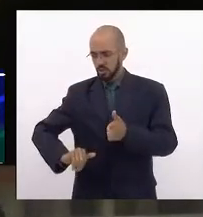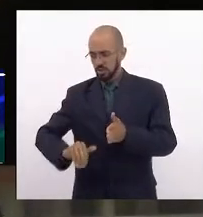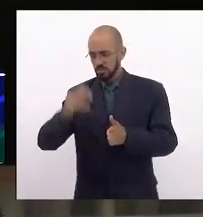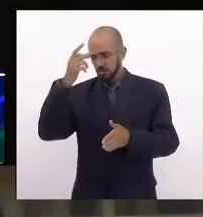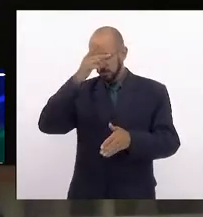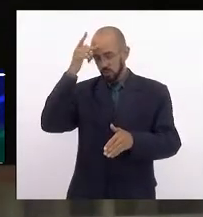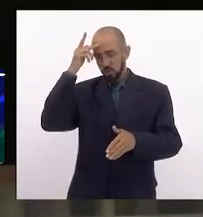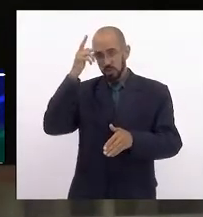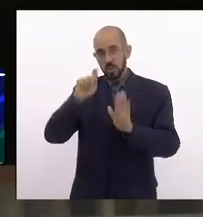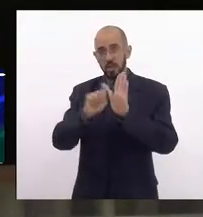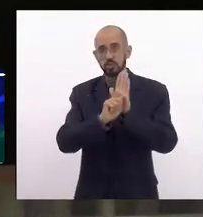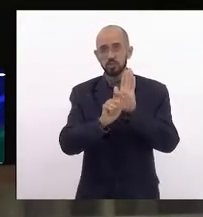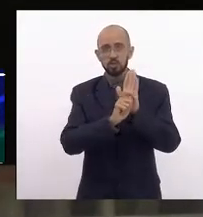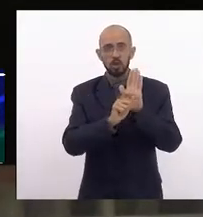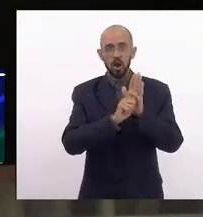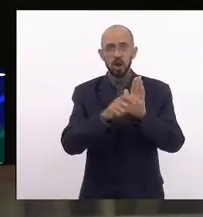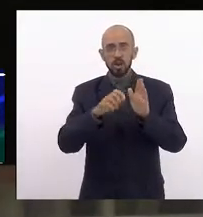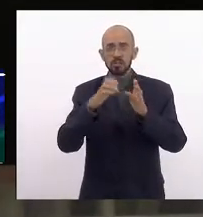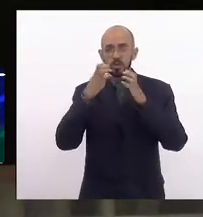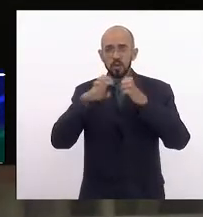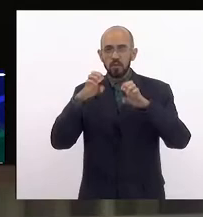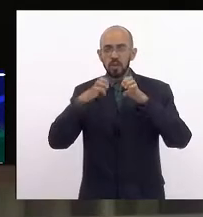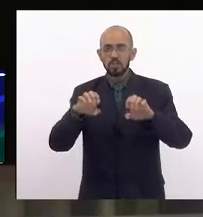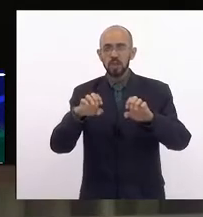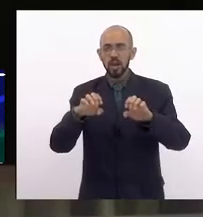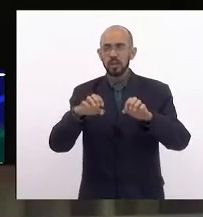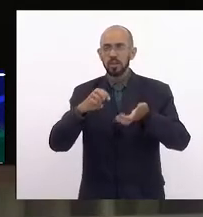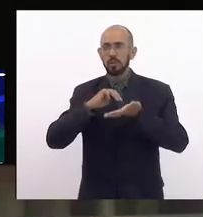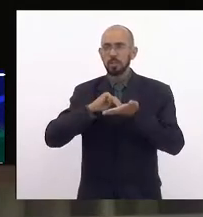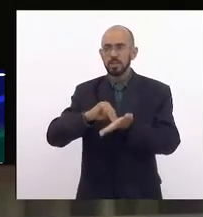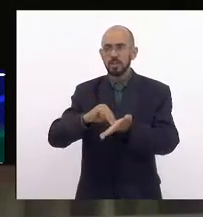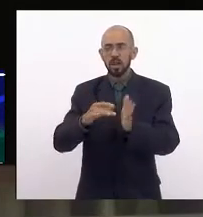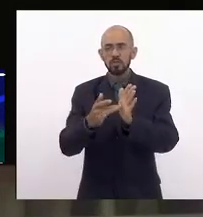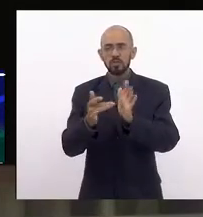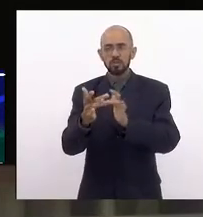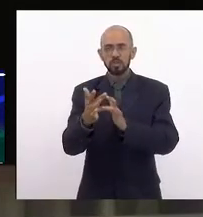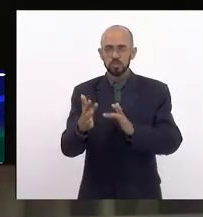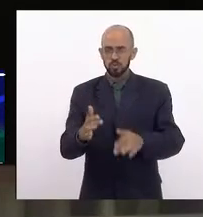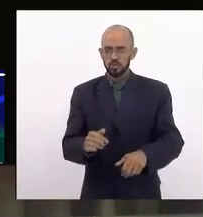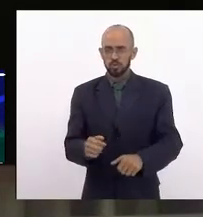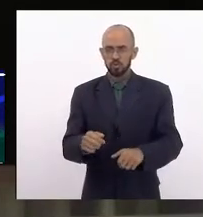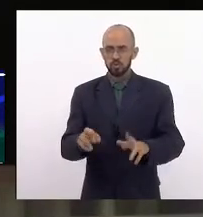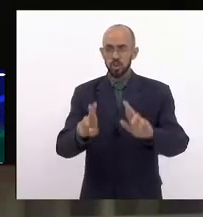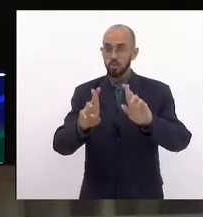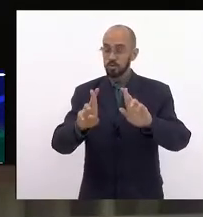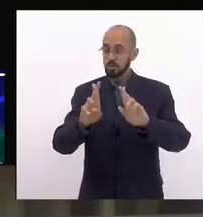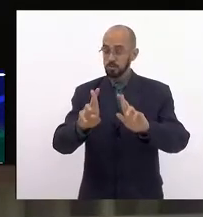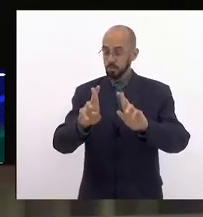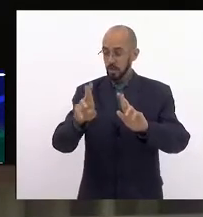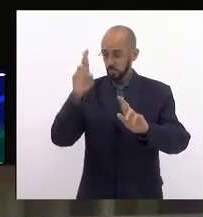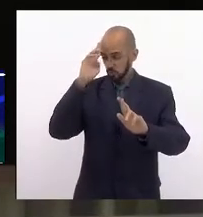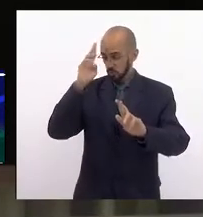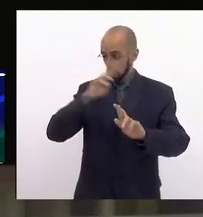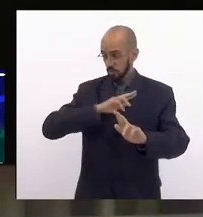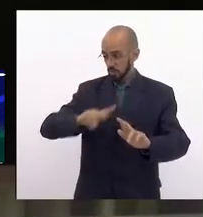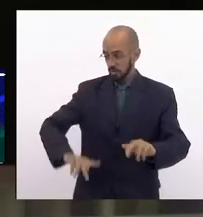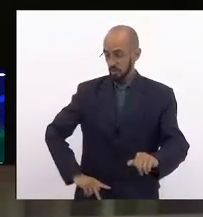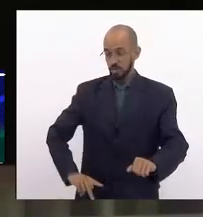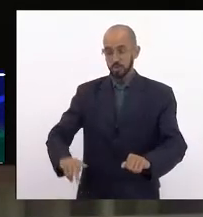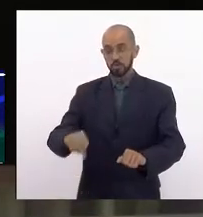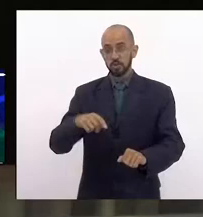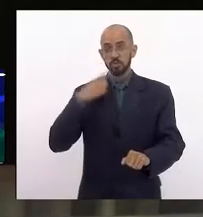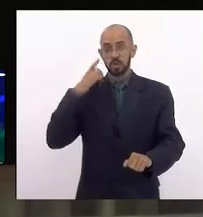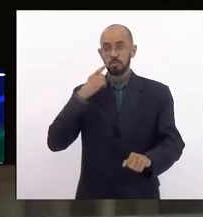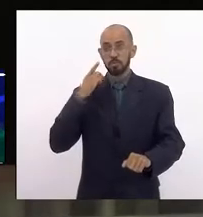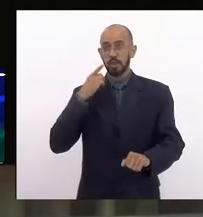evangelismo através da mensagem do Senhor Jesus eu espero o senhor presidente que os deputados